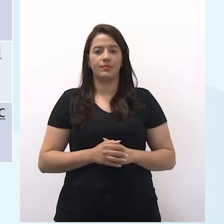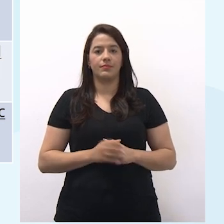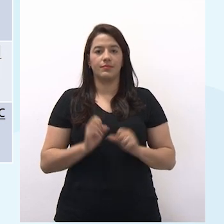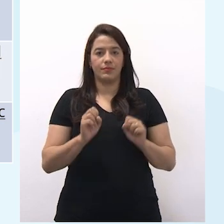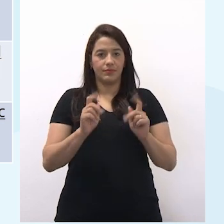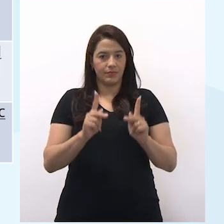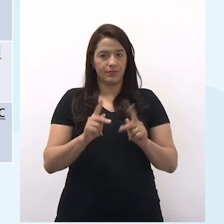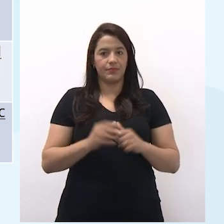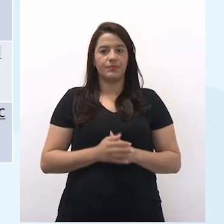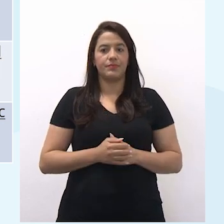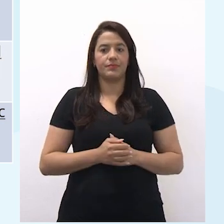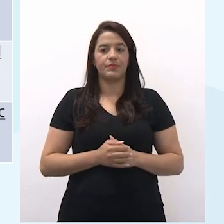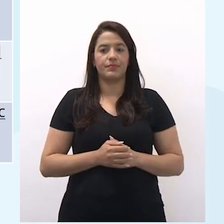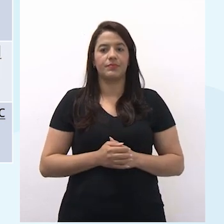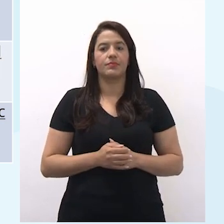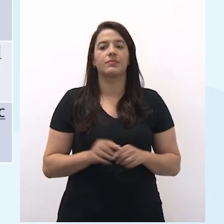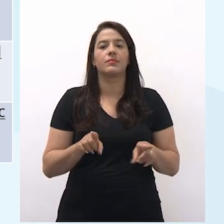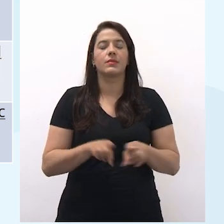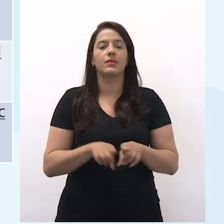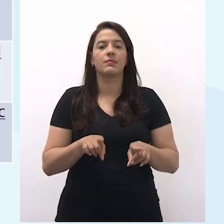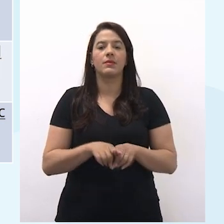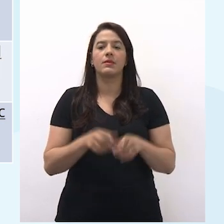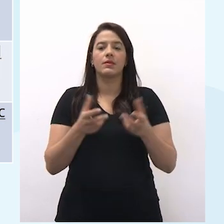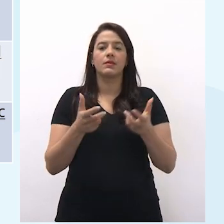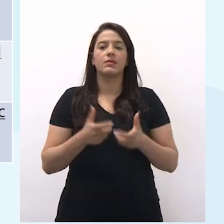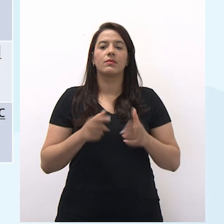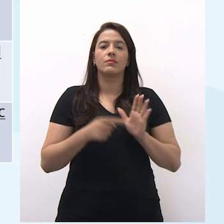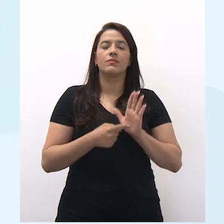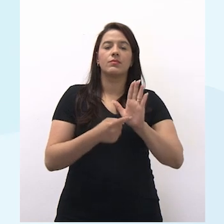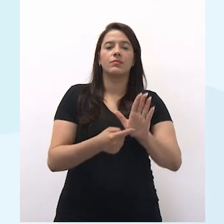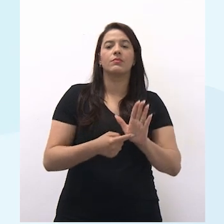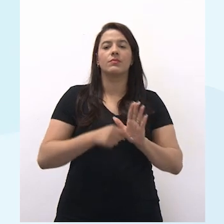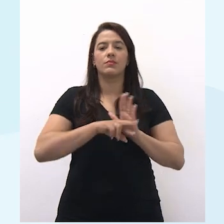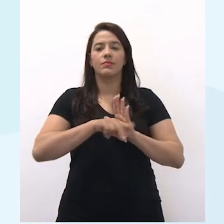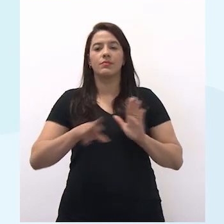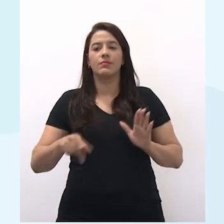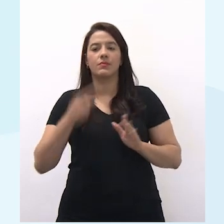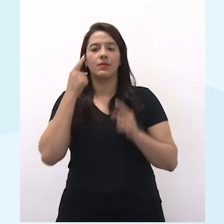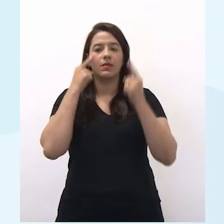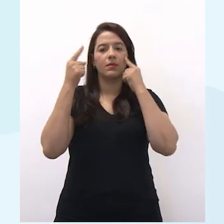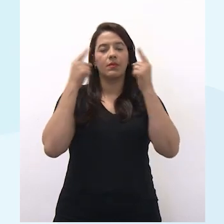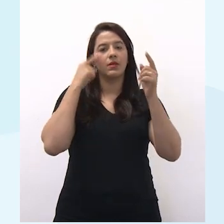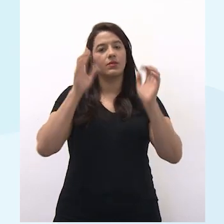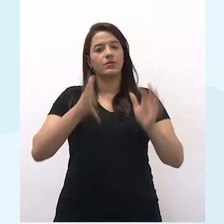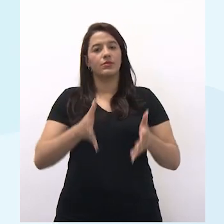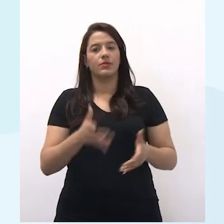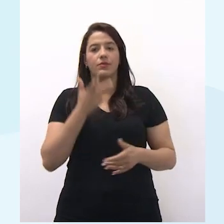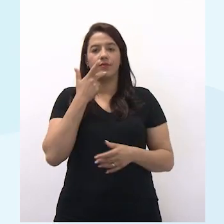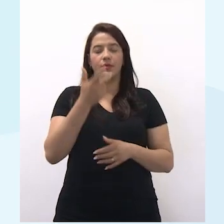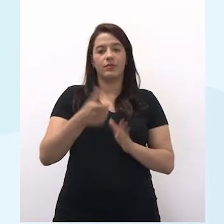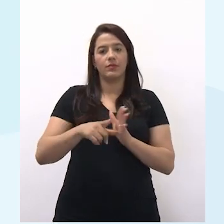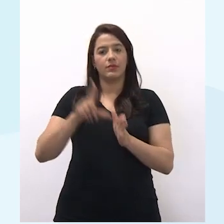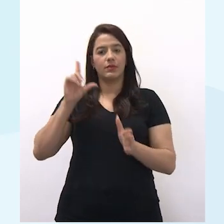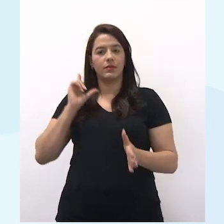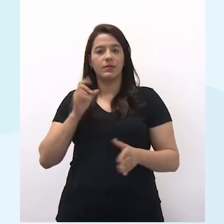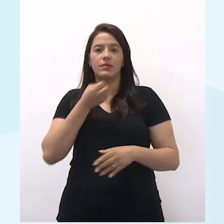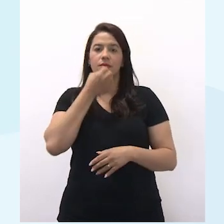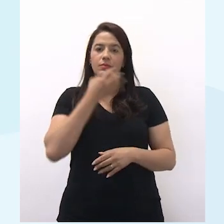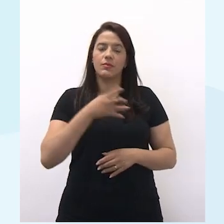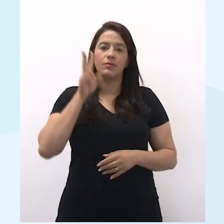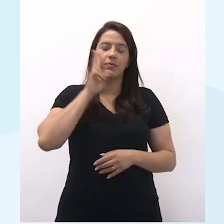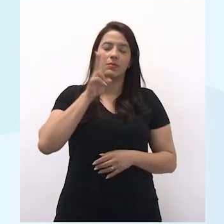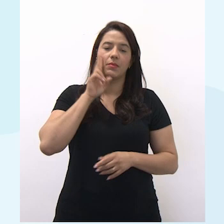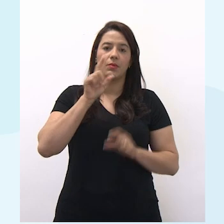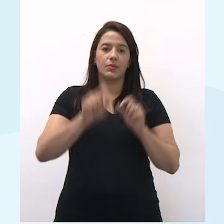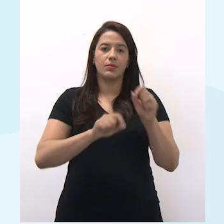ok? Queríamos também destacar, né? Os atores, relembrar aí, né, que a gente já falou isso anteriormente, mas é sempre bom lembrar, né,